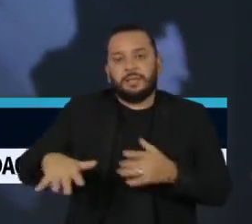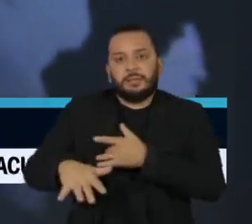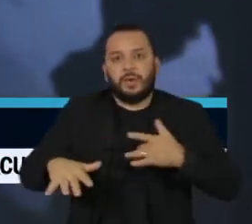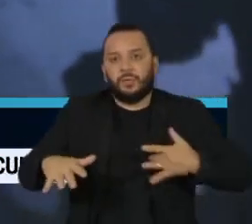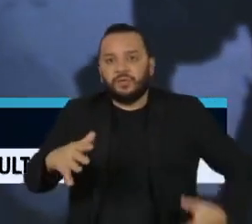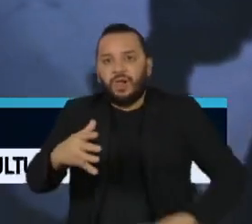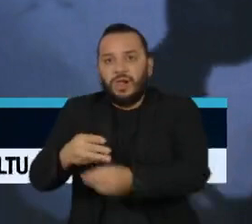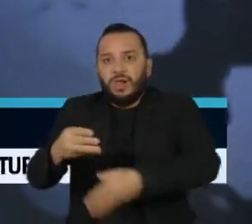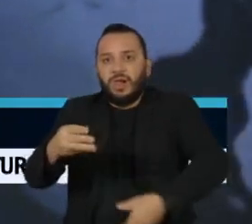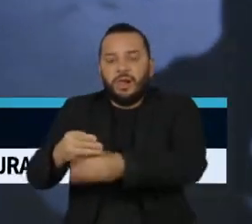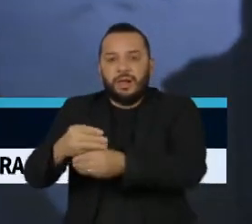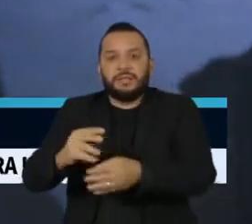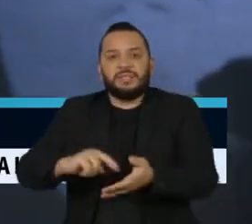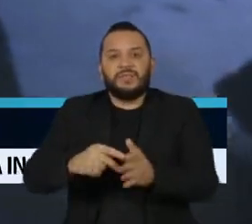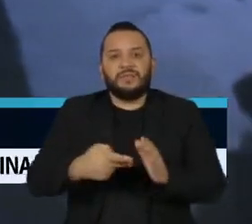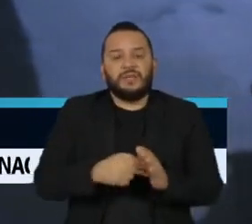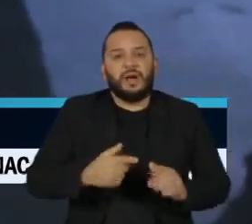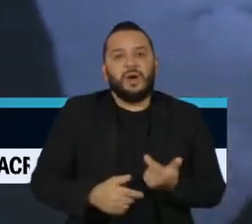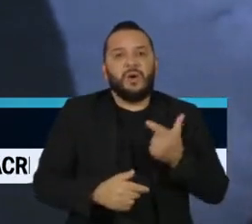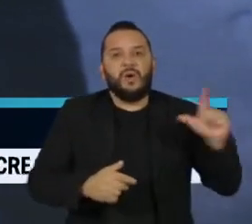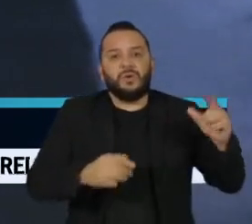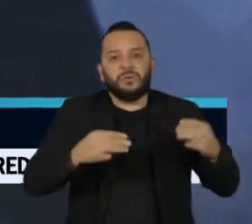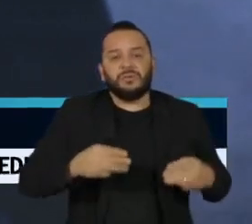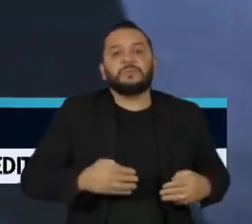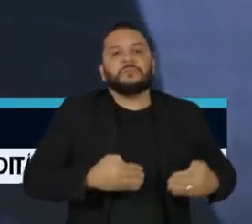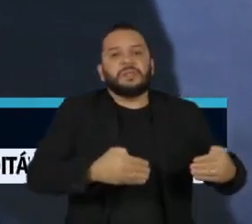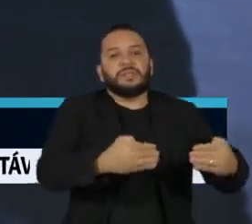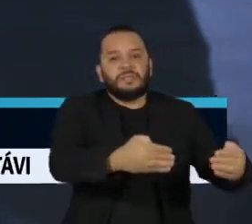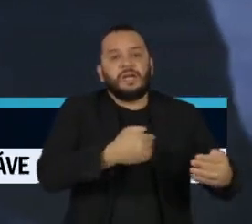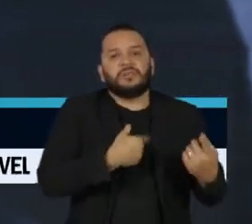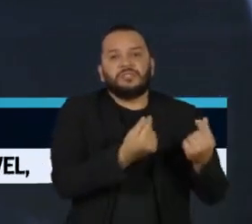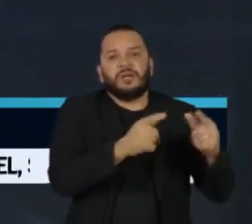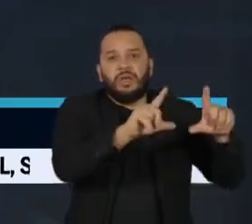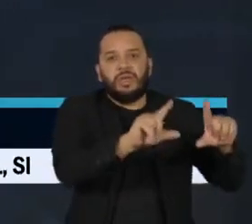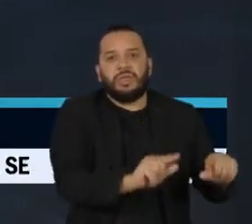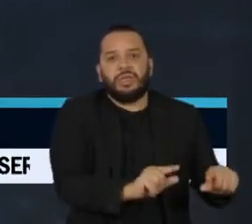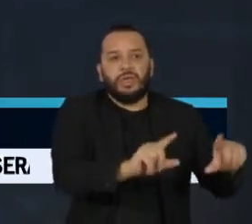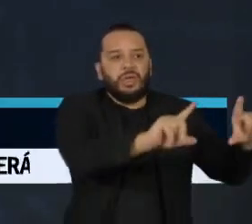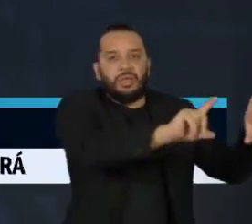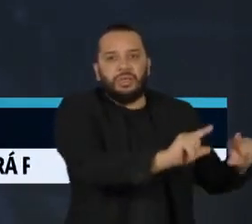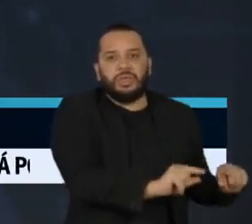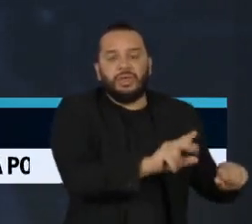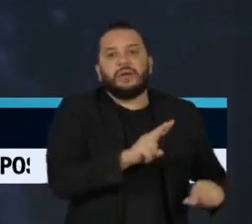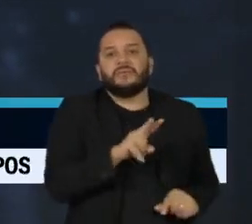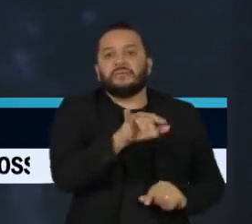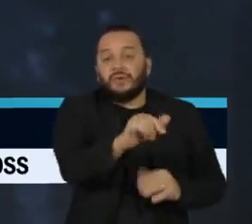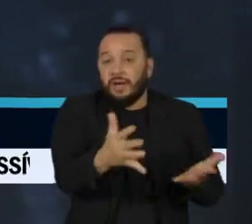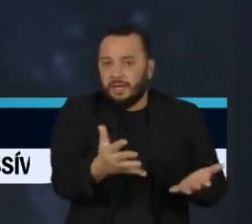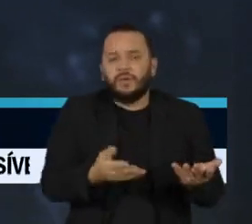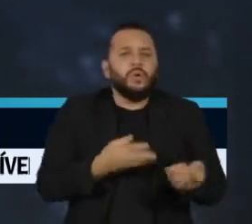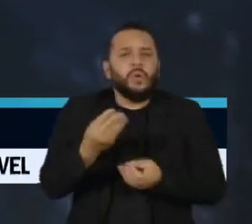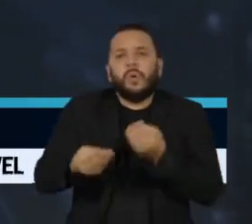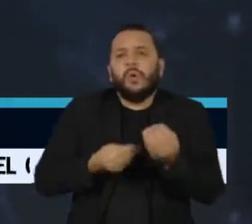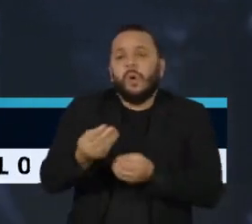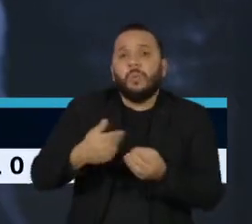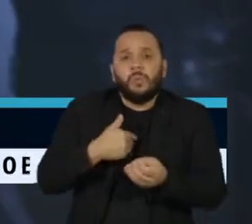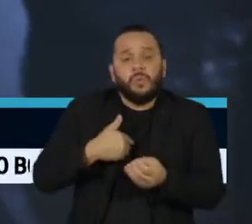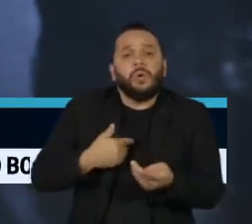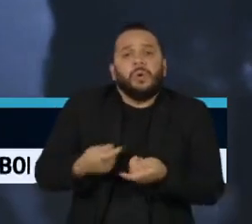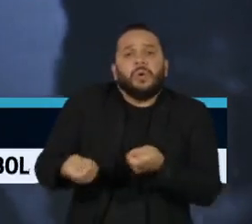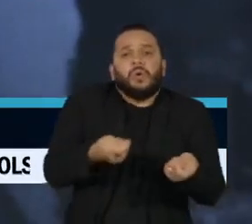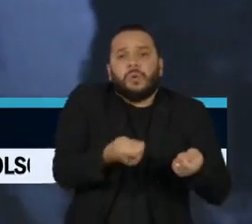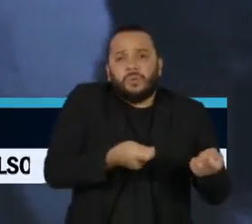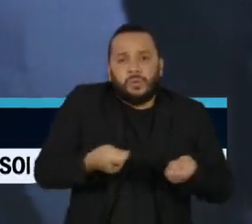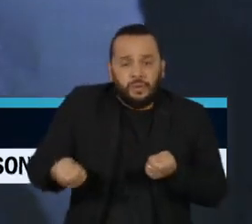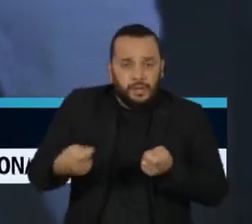vão ter menos dinheiro no momento em que os ministros reclamam da falta de verbas. Os detalhes de onde ocorrerá o contingenciamento